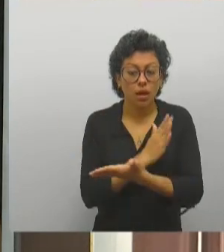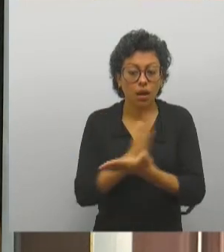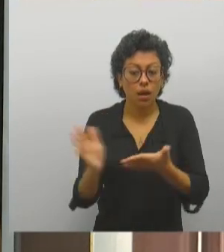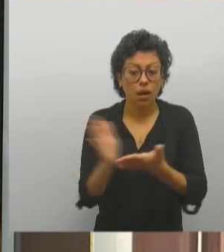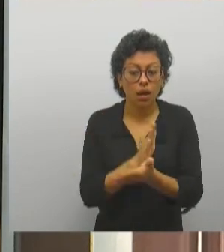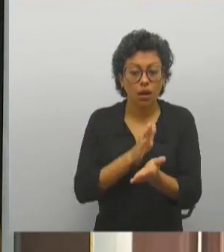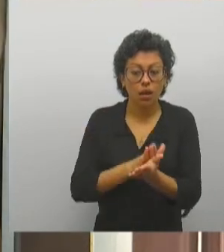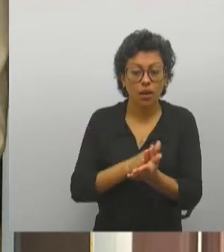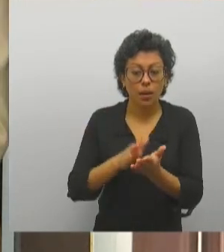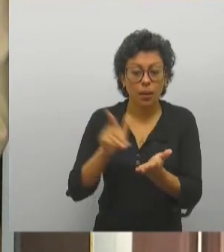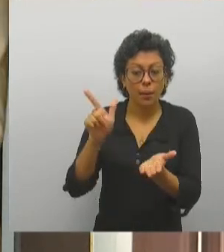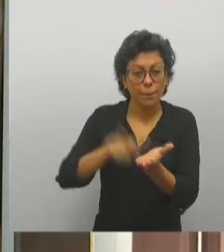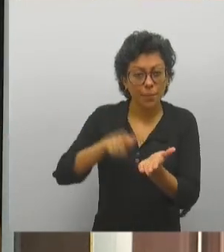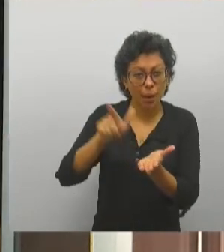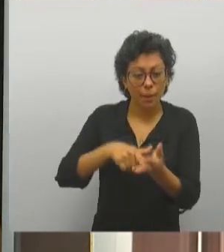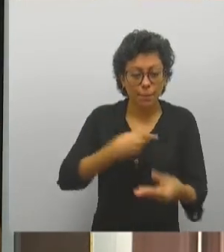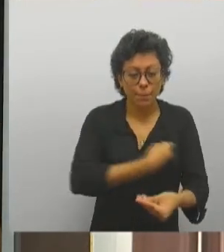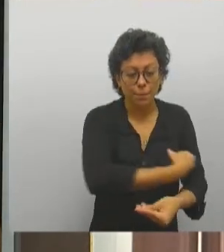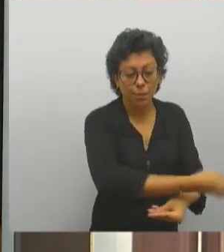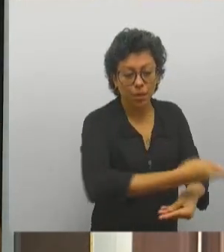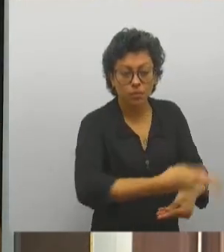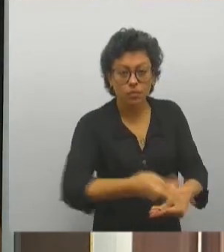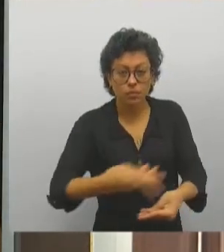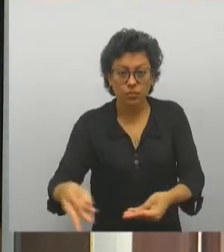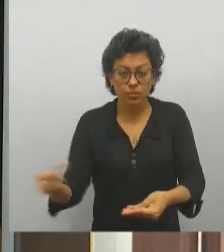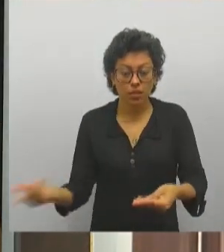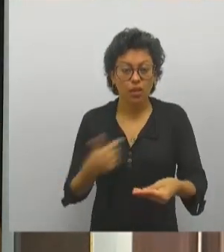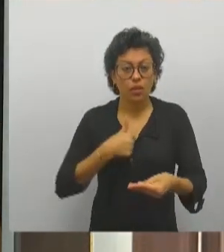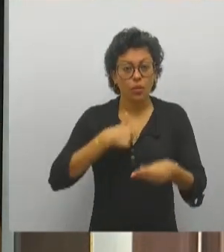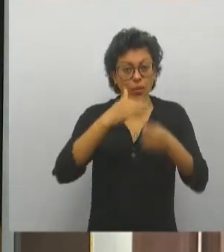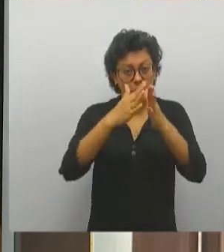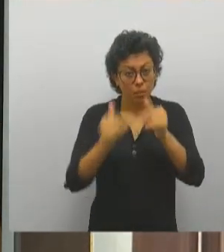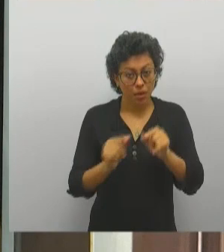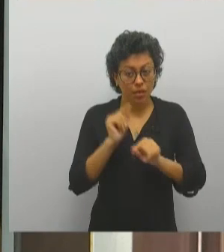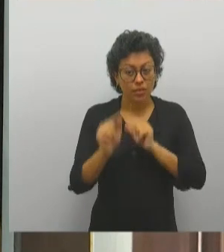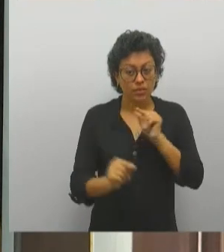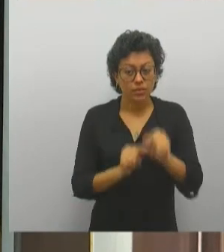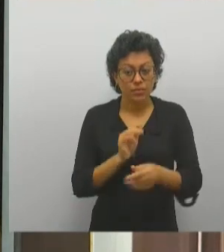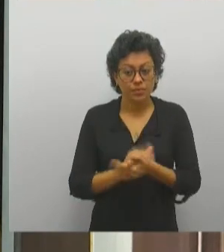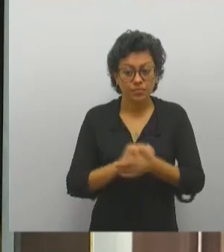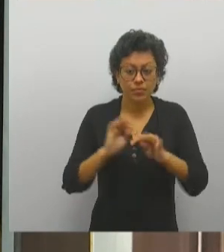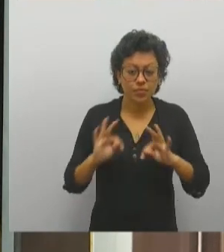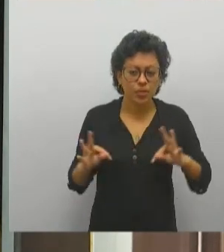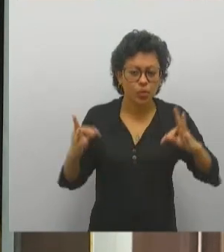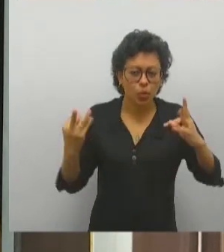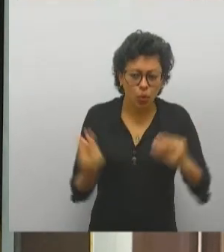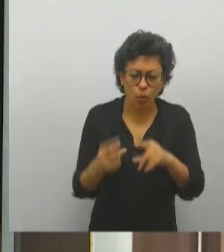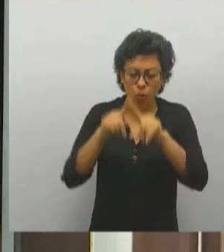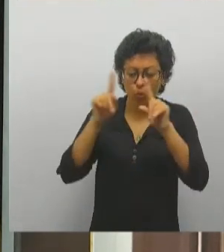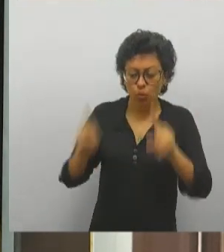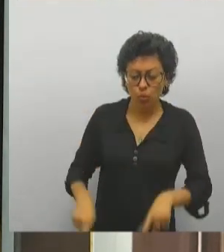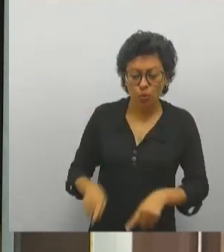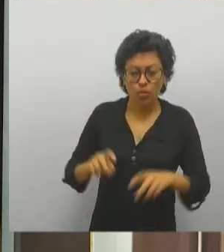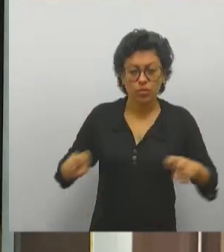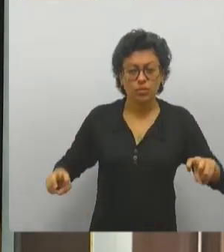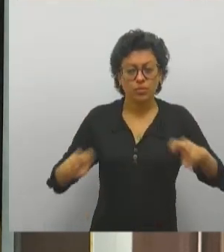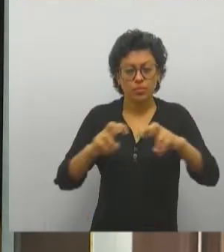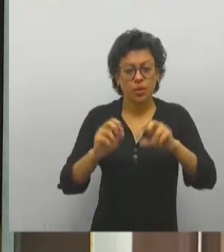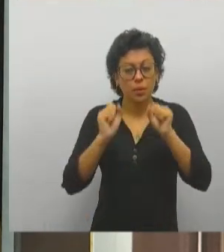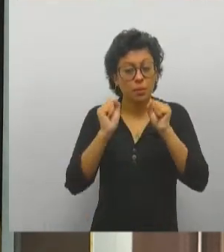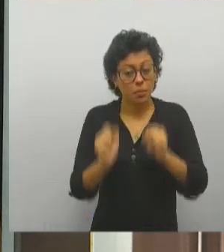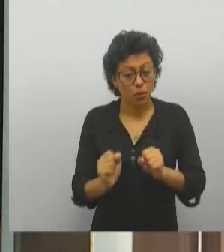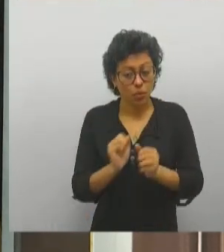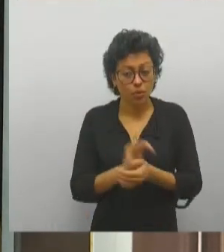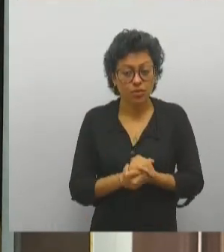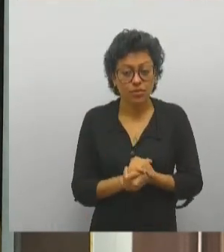cartazes, folhetos para a gente entregar nos gabinetes. E eu peço a todos os funcionários da Câmara de Vereadores que